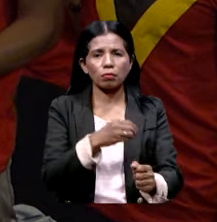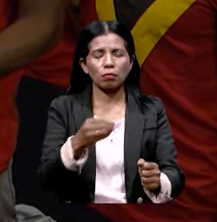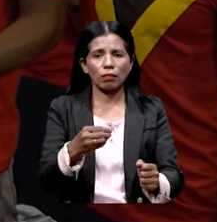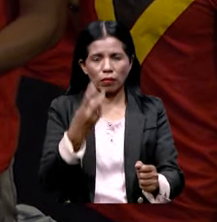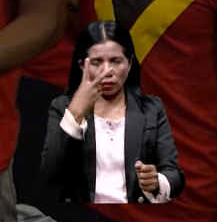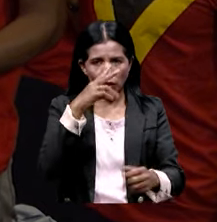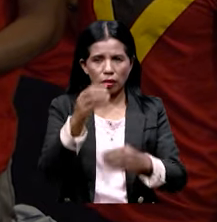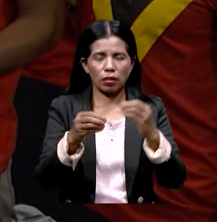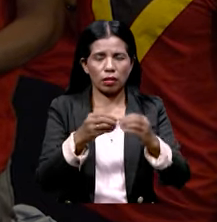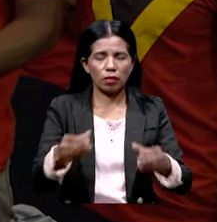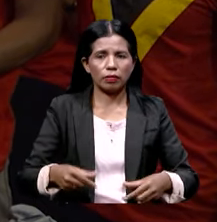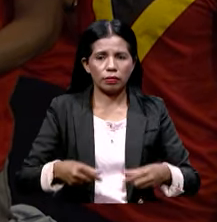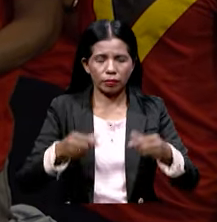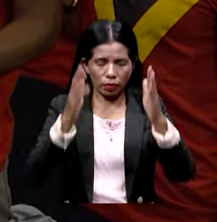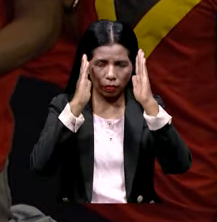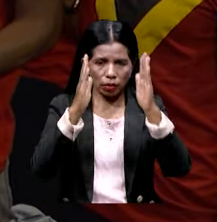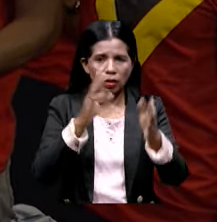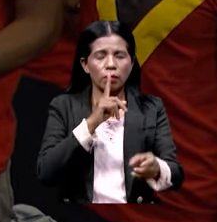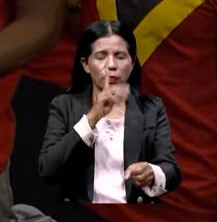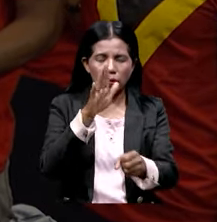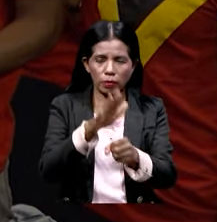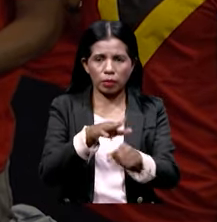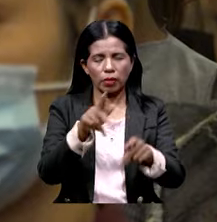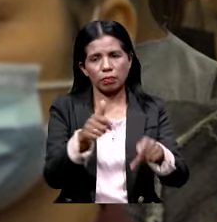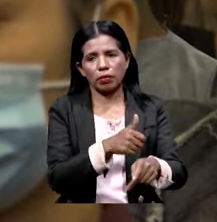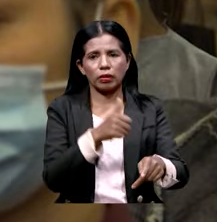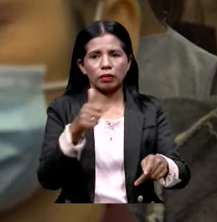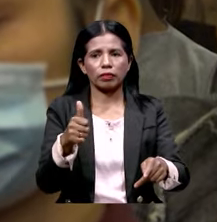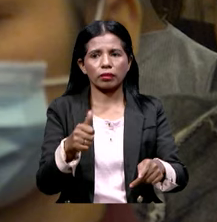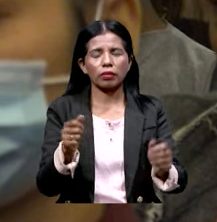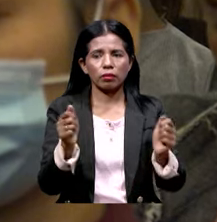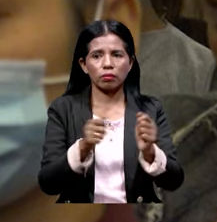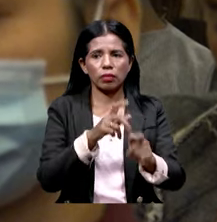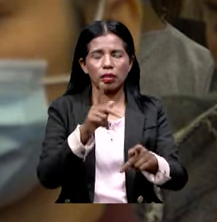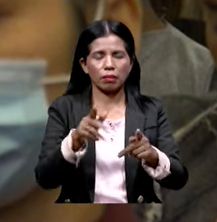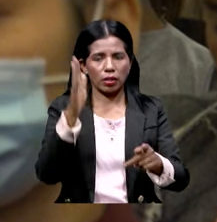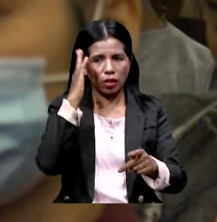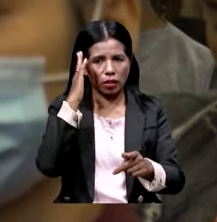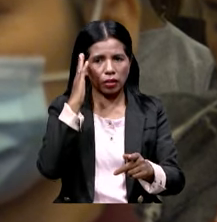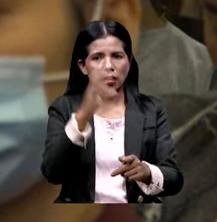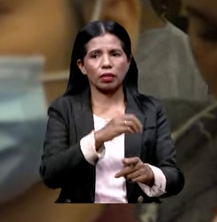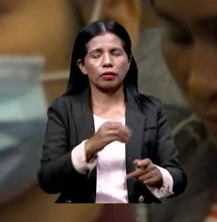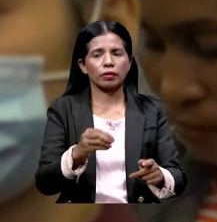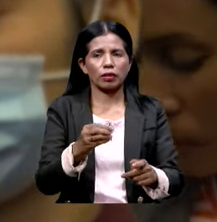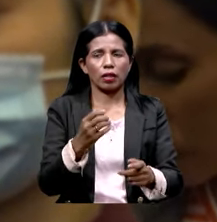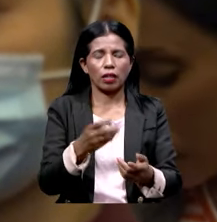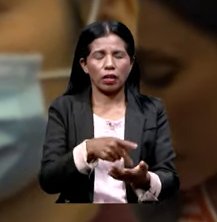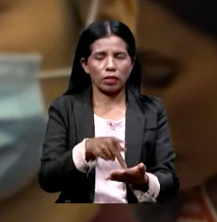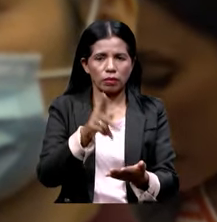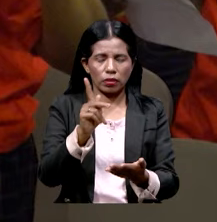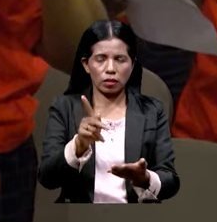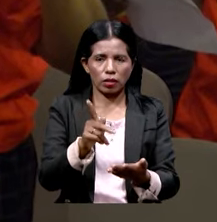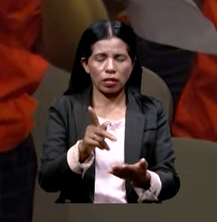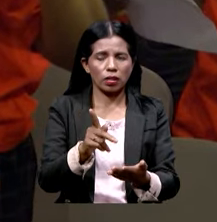ratificação, foca promete ba funcionário ka MCLU, o funcionário ne nia conhece, vantagem patrimonial,